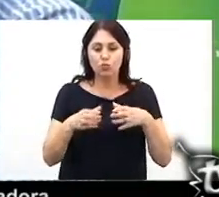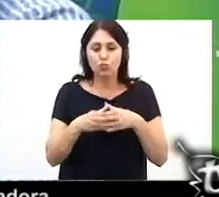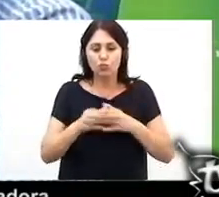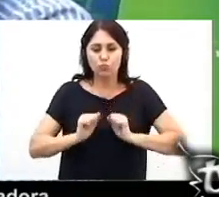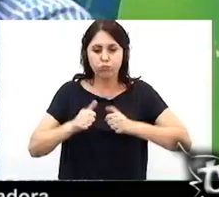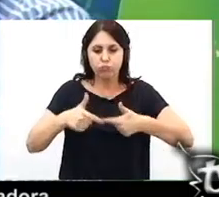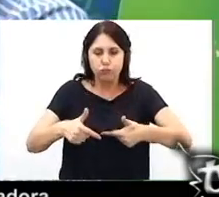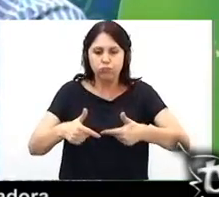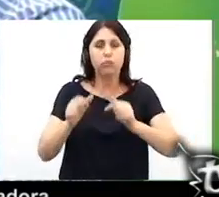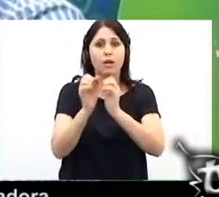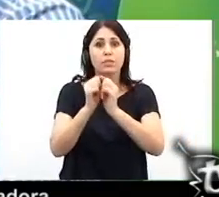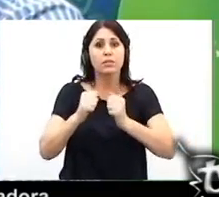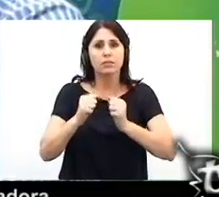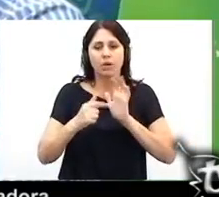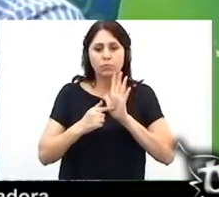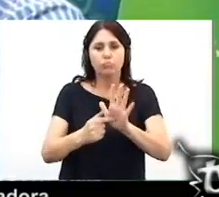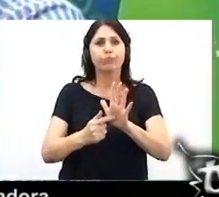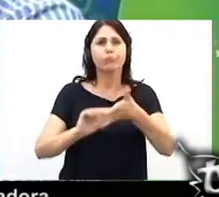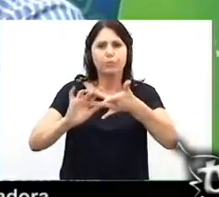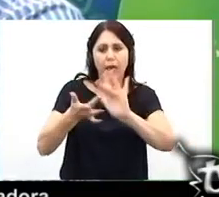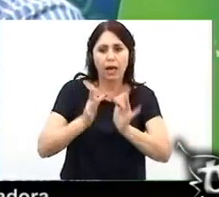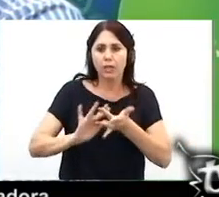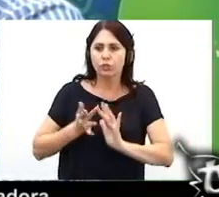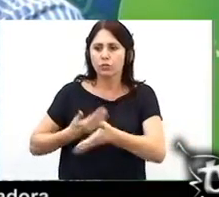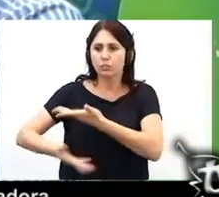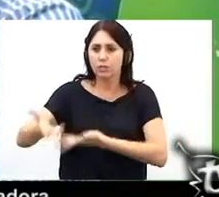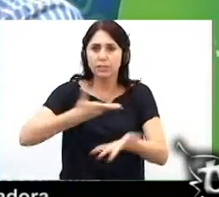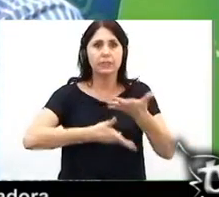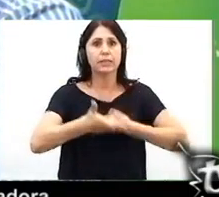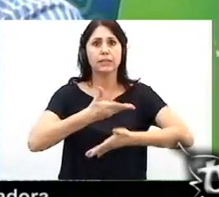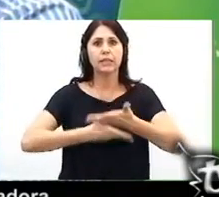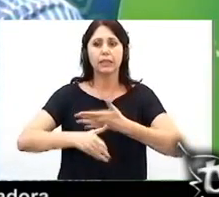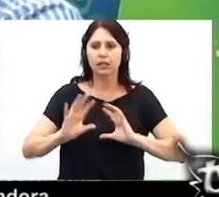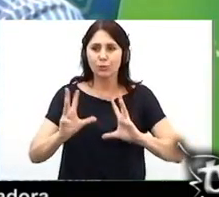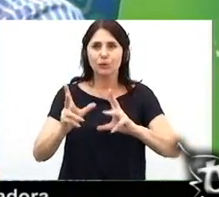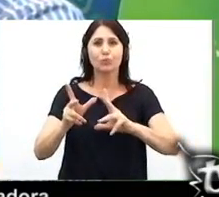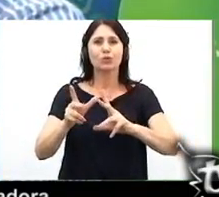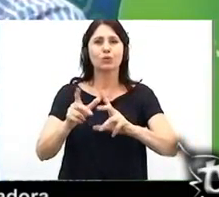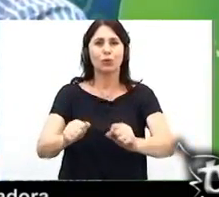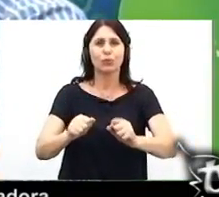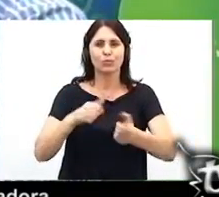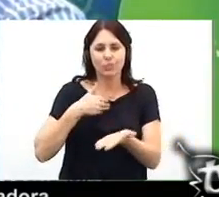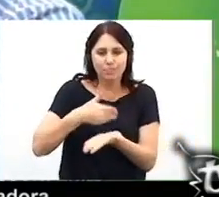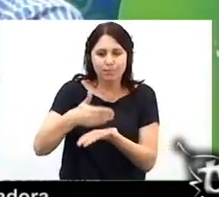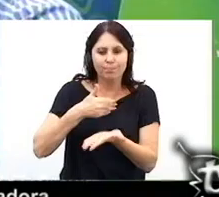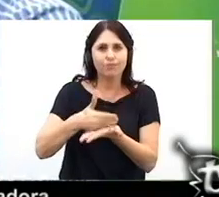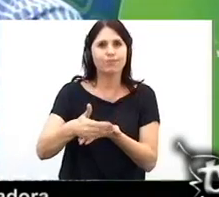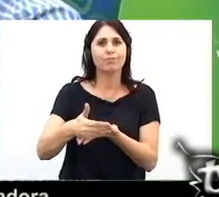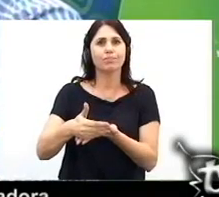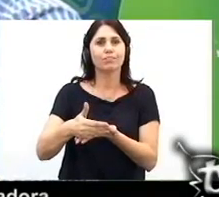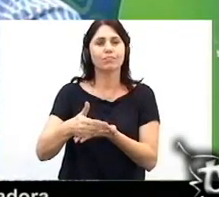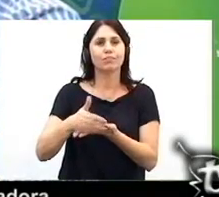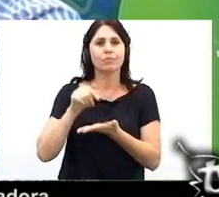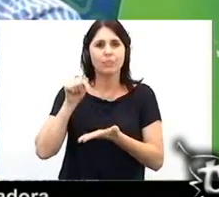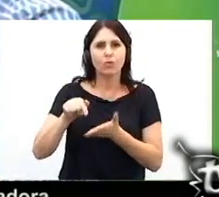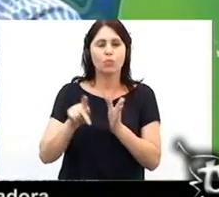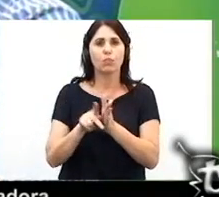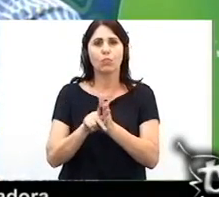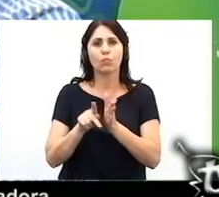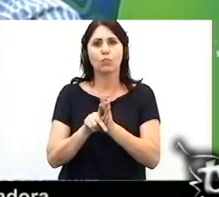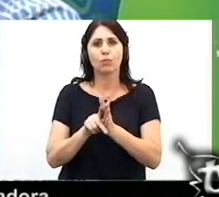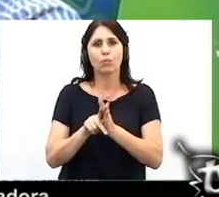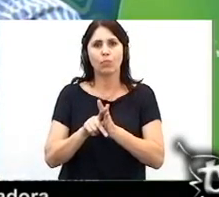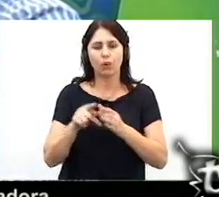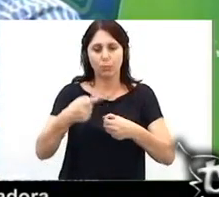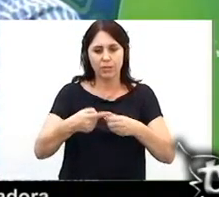do ponto de vista do papel também da universidade nessa relação com a sociedade e essencialmente com essa questão da mobilidade? Primeiro,